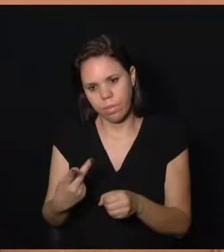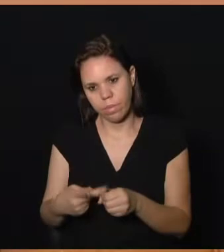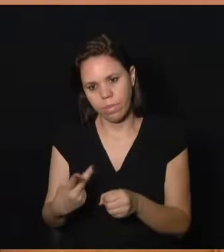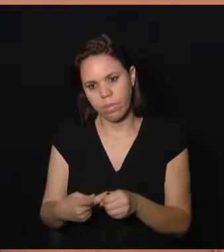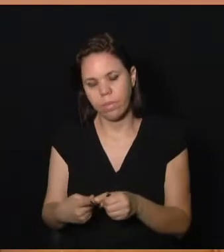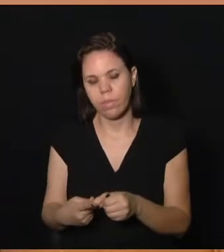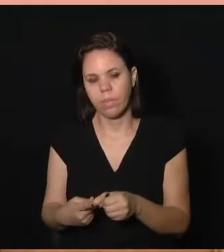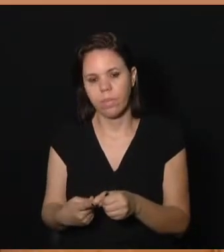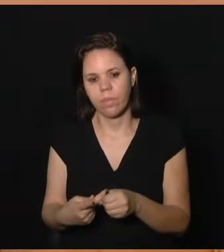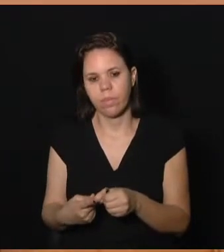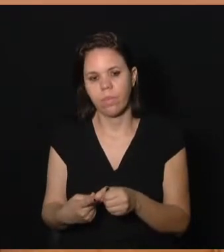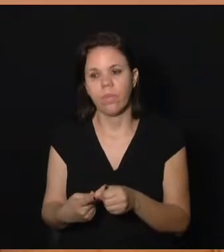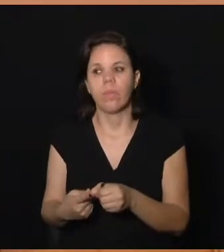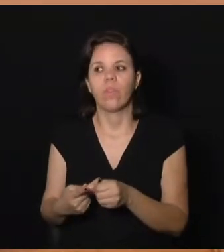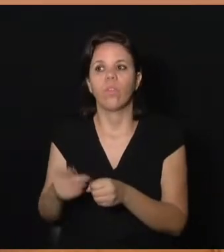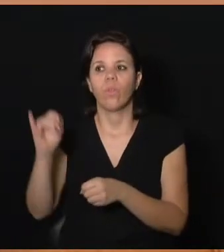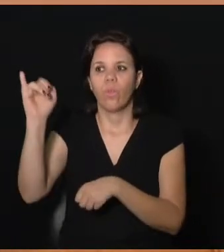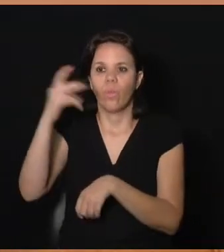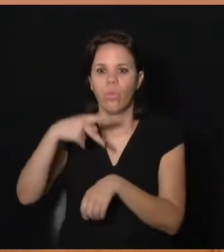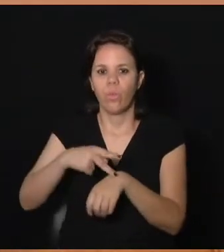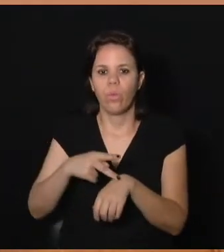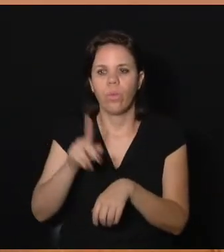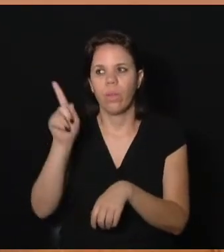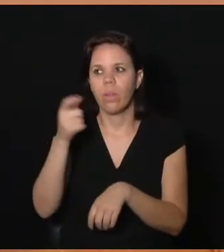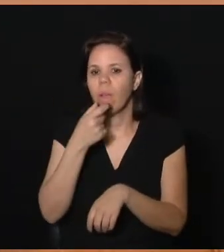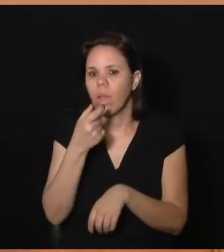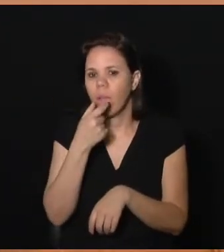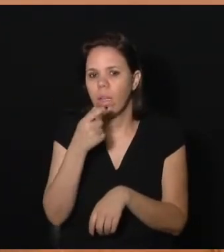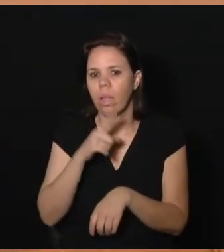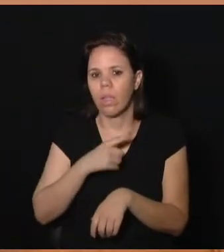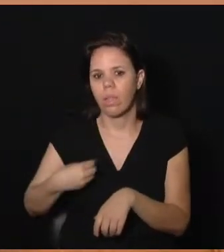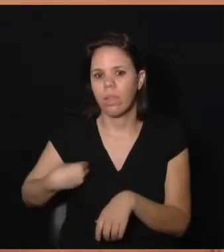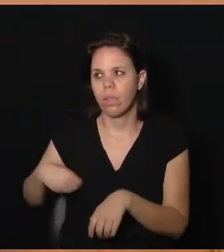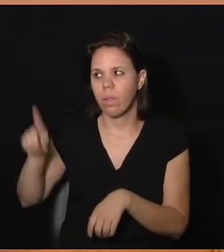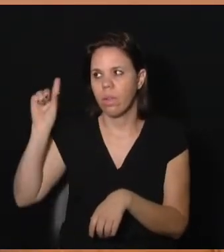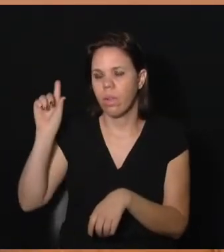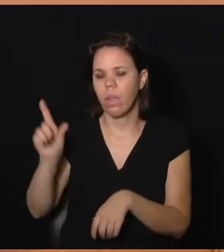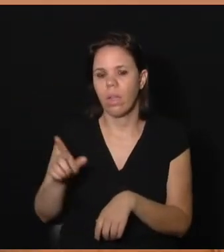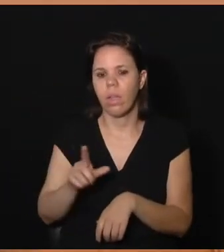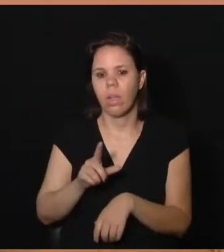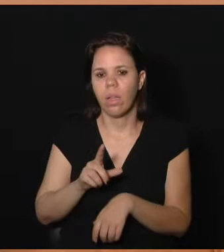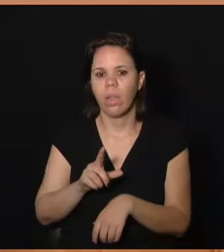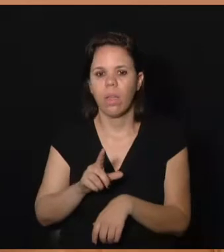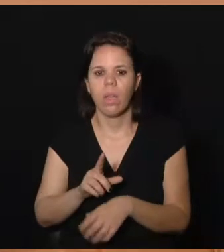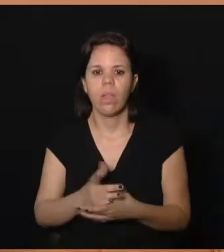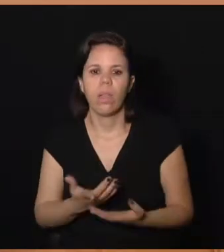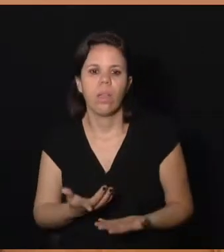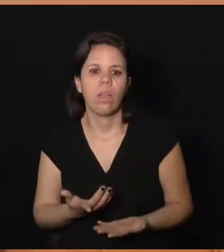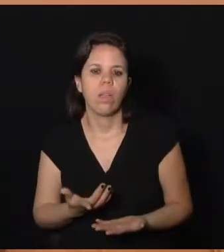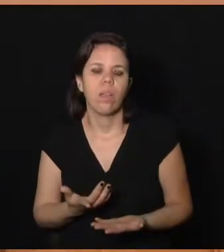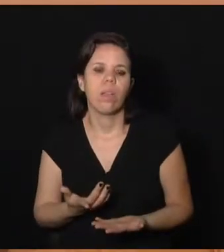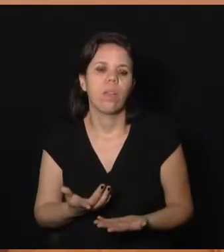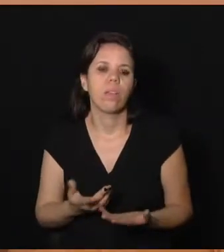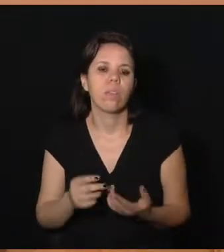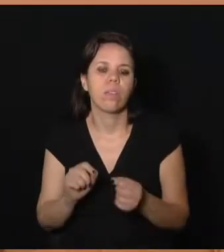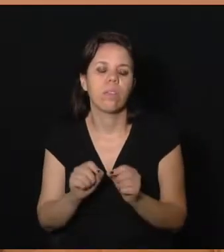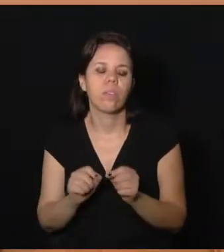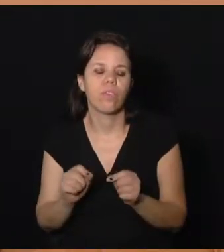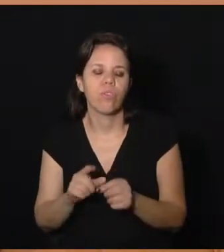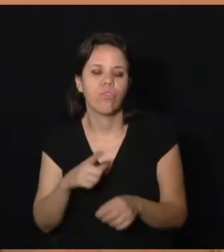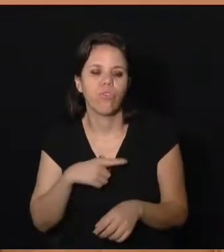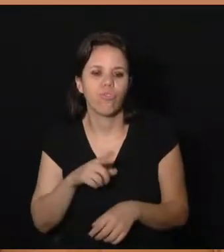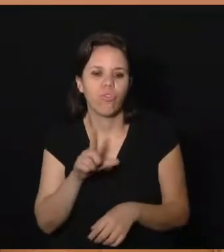mercado internacional, né? Lá na Inglaterra, eu tive recentemente em Londres, cônsul, né? E vi lá